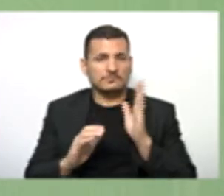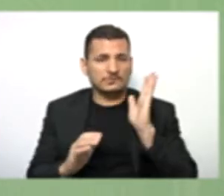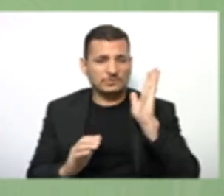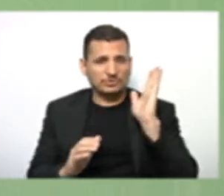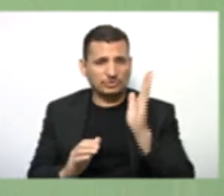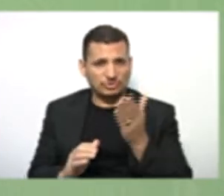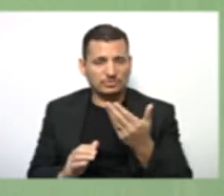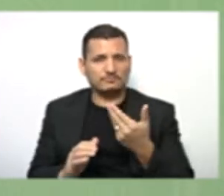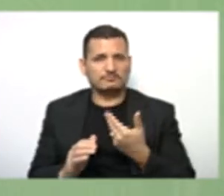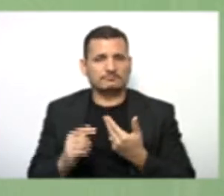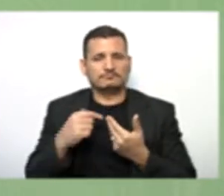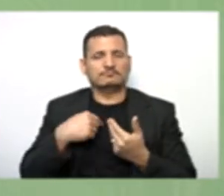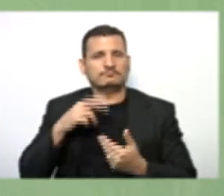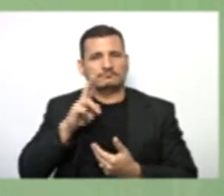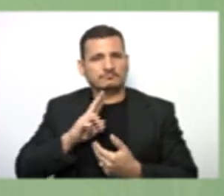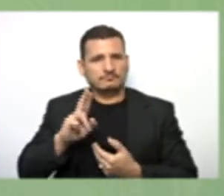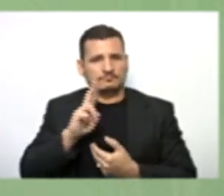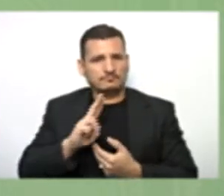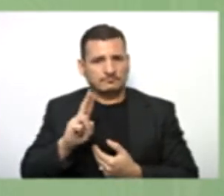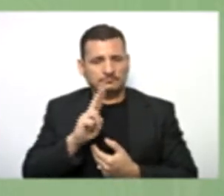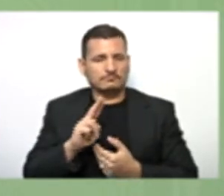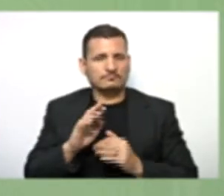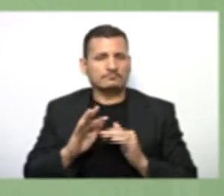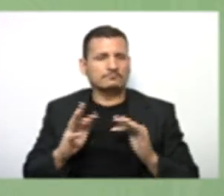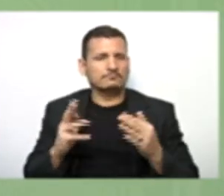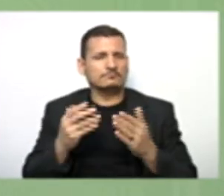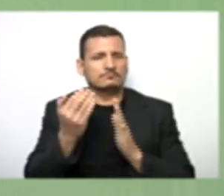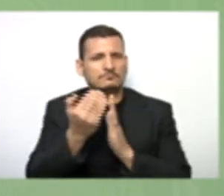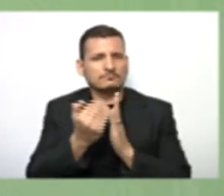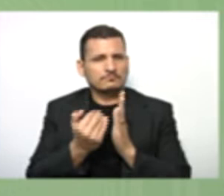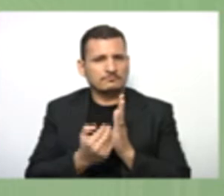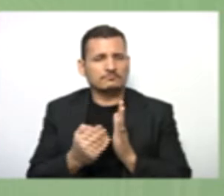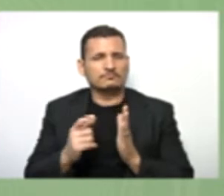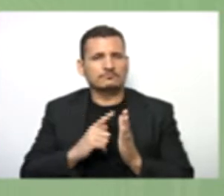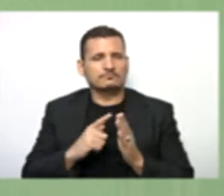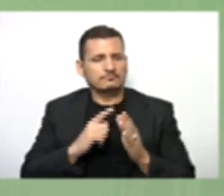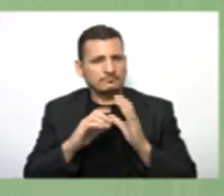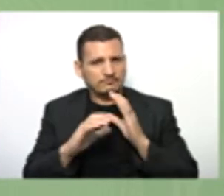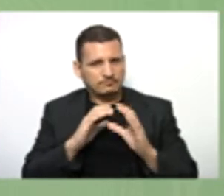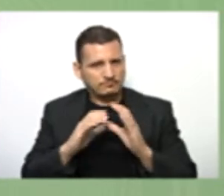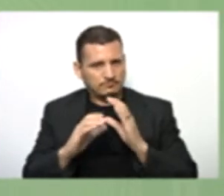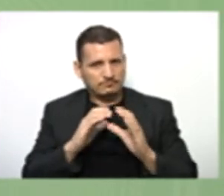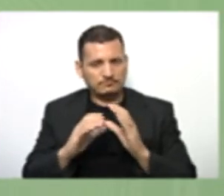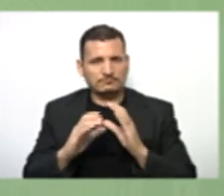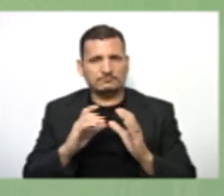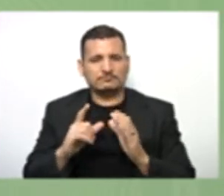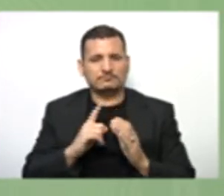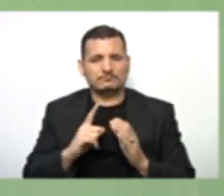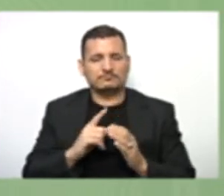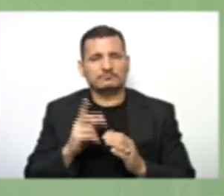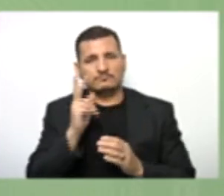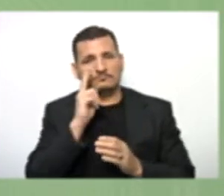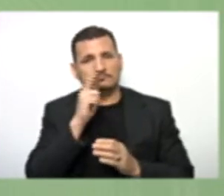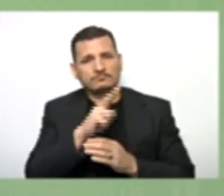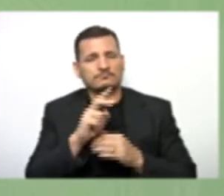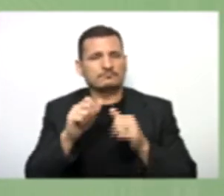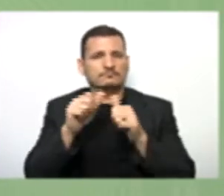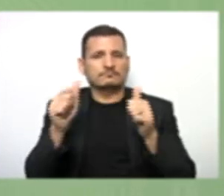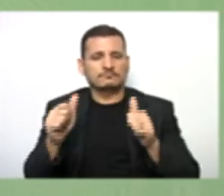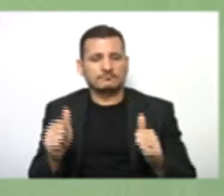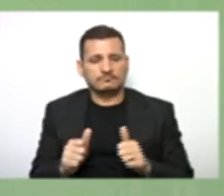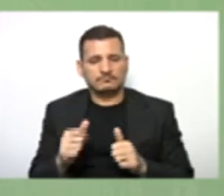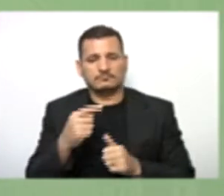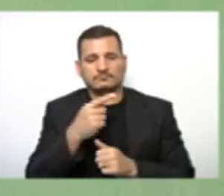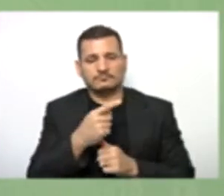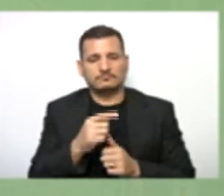usuário. Ou seja, todos aqueles programas que estão diretamente comunicando com você. Vejam a imagem. Essa